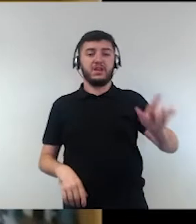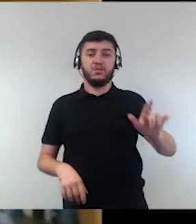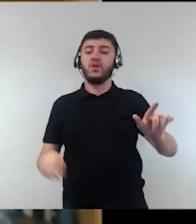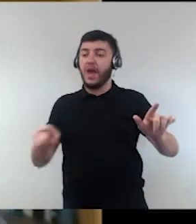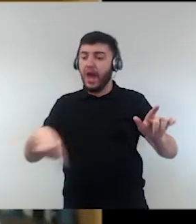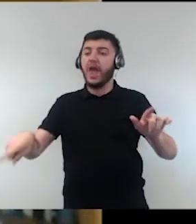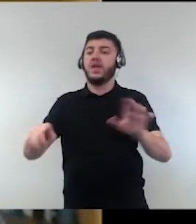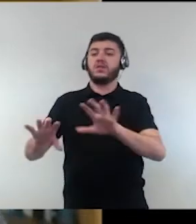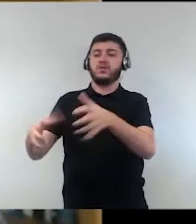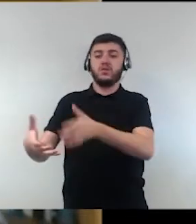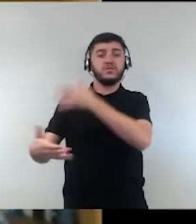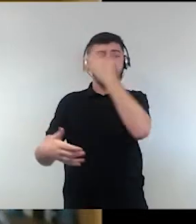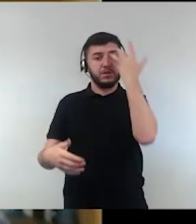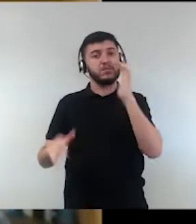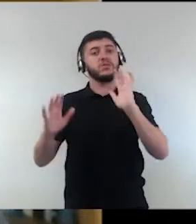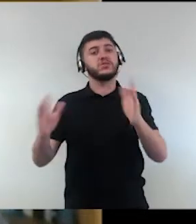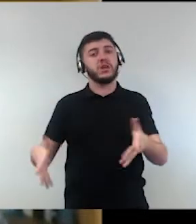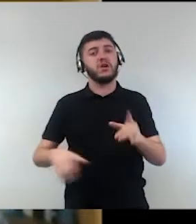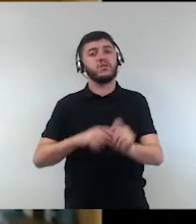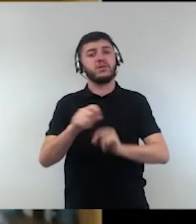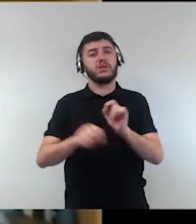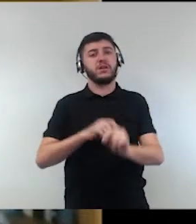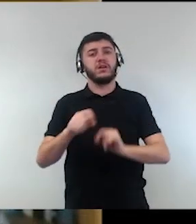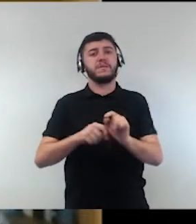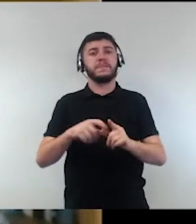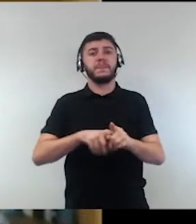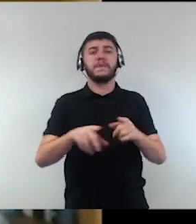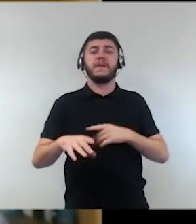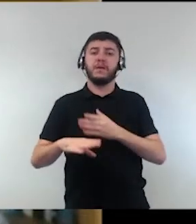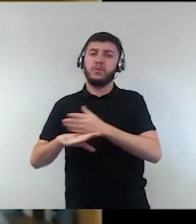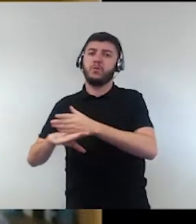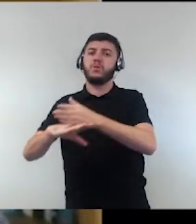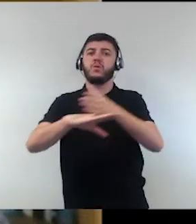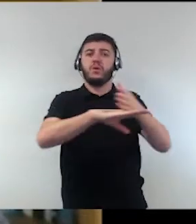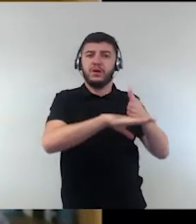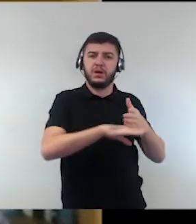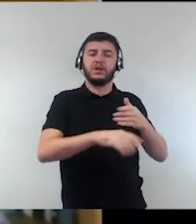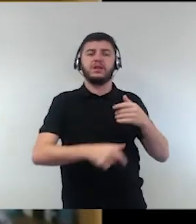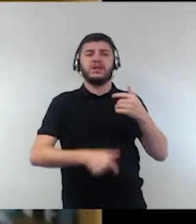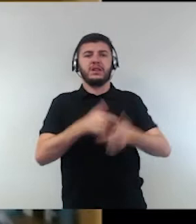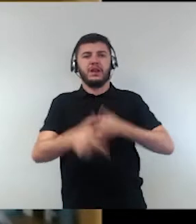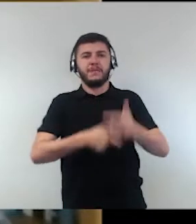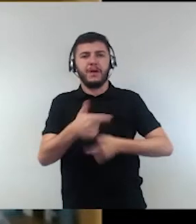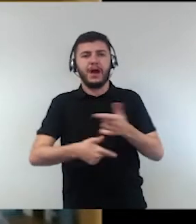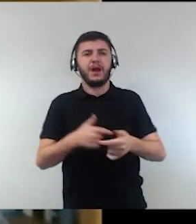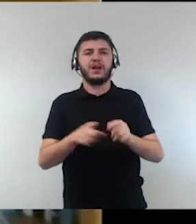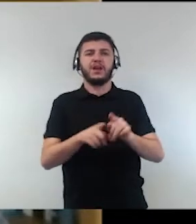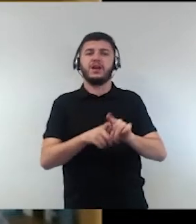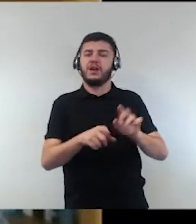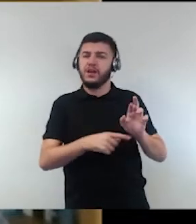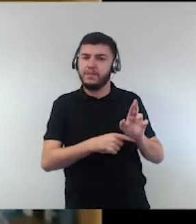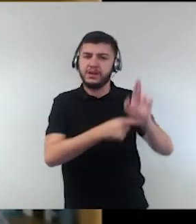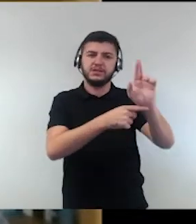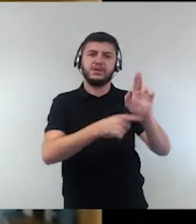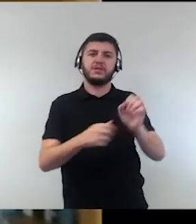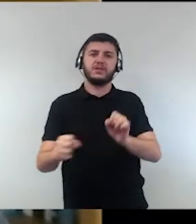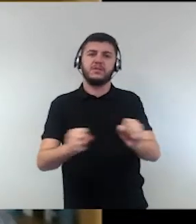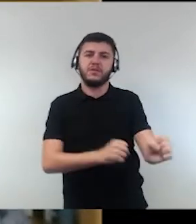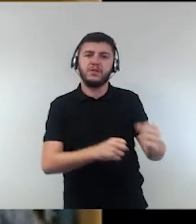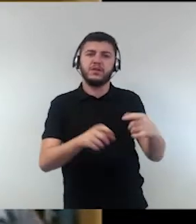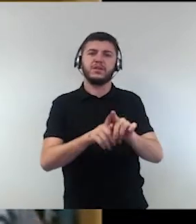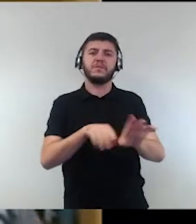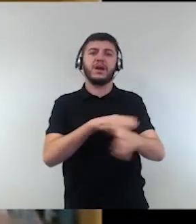essas pessoas que têm ocupado espaços de poder, reduzindo a nossa capacidade de